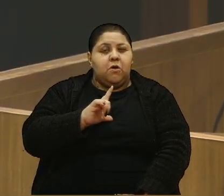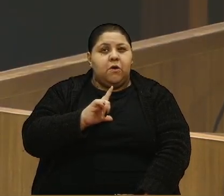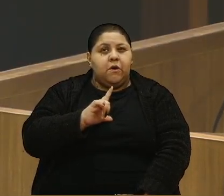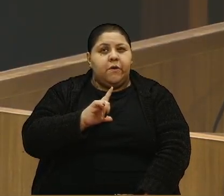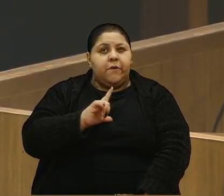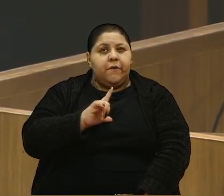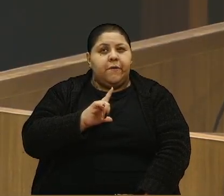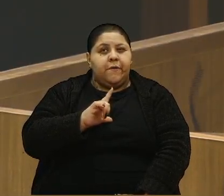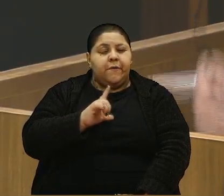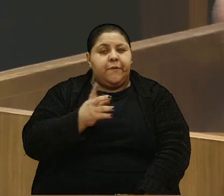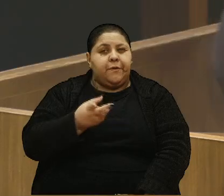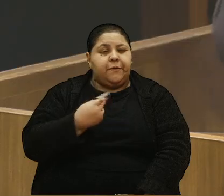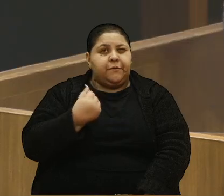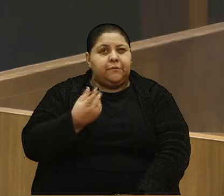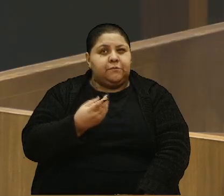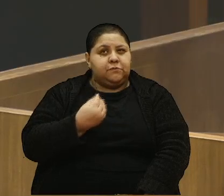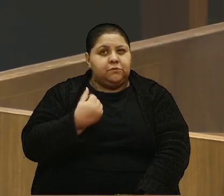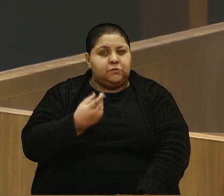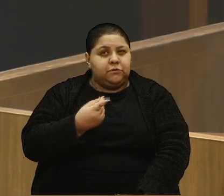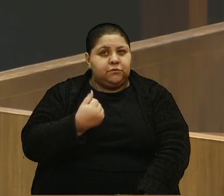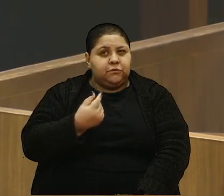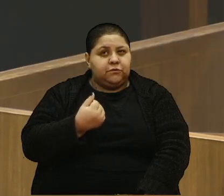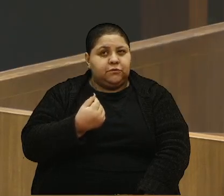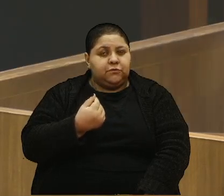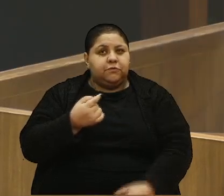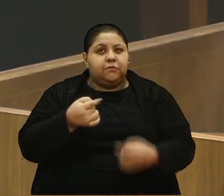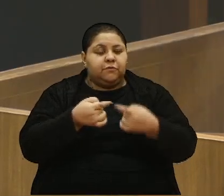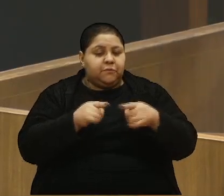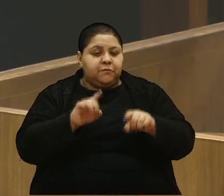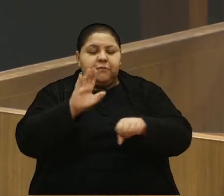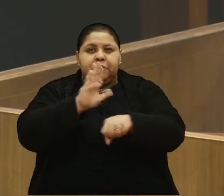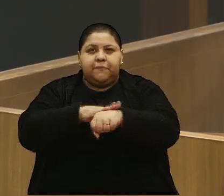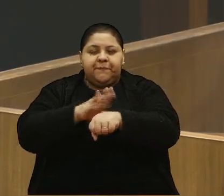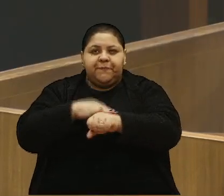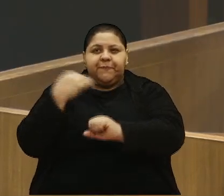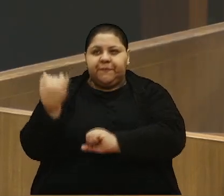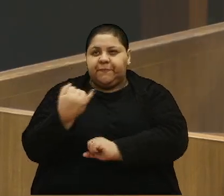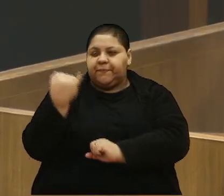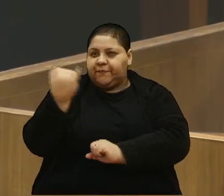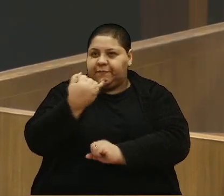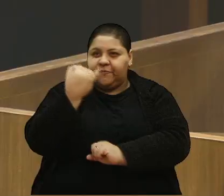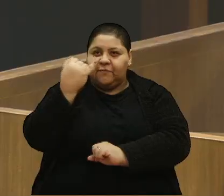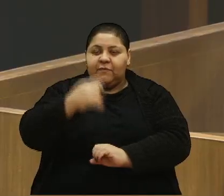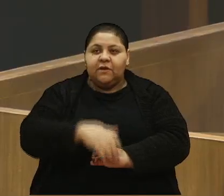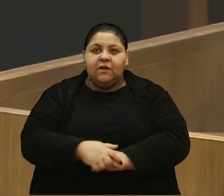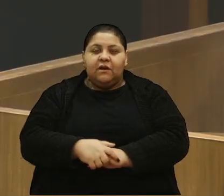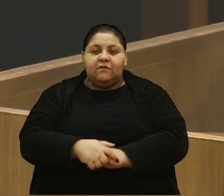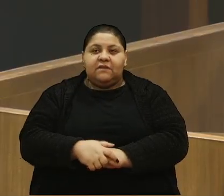Dessa vai sair quantos? 2 CPIs nós tivemos. Mas foi um momento importante e